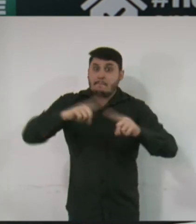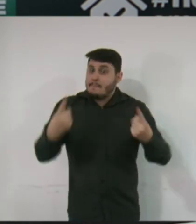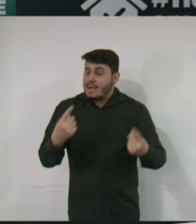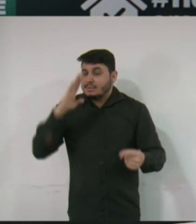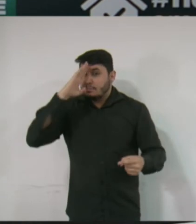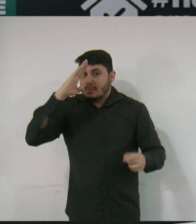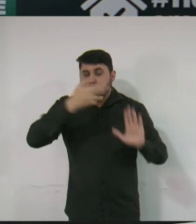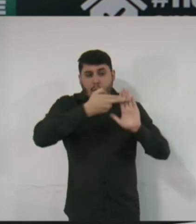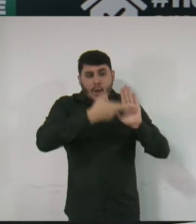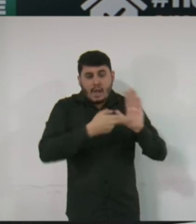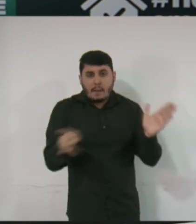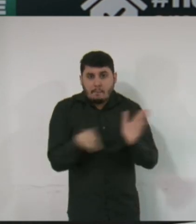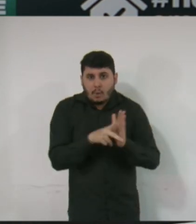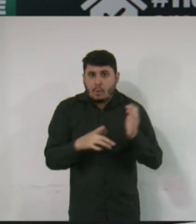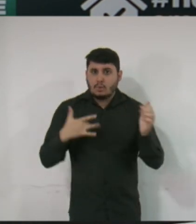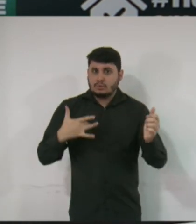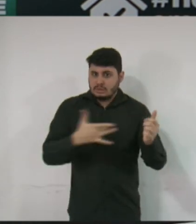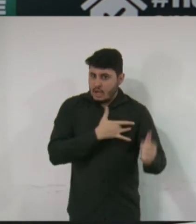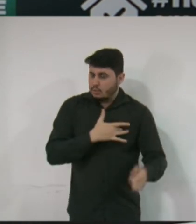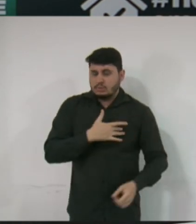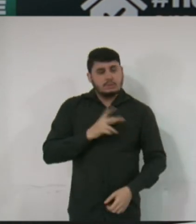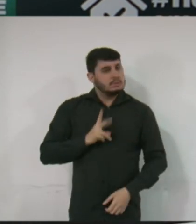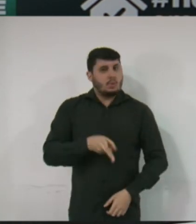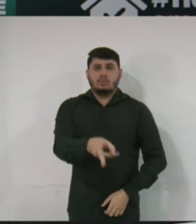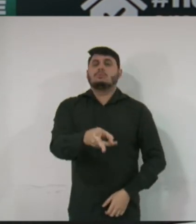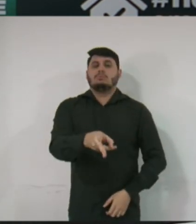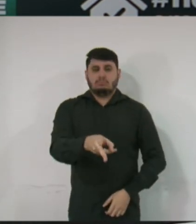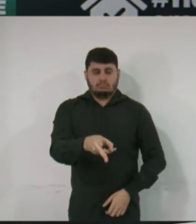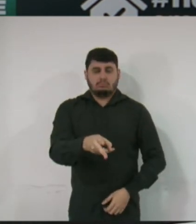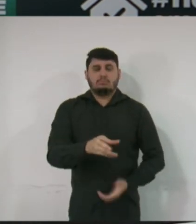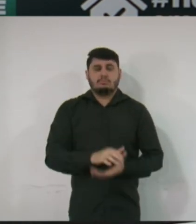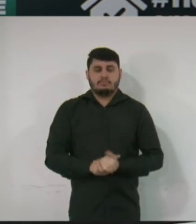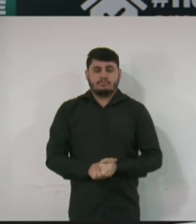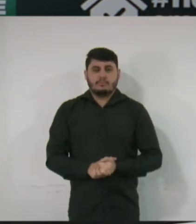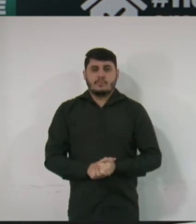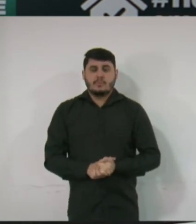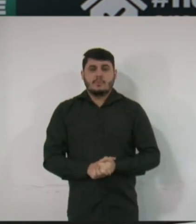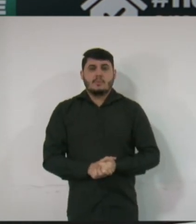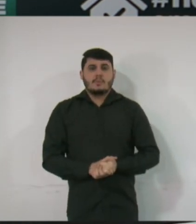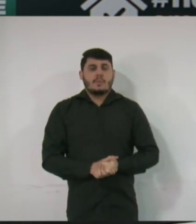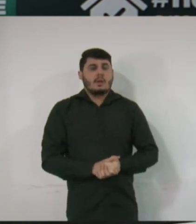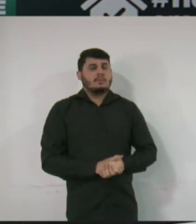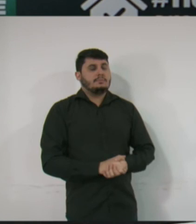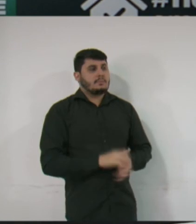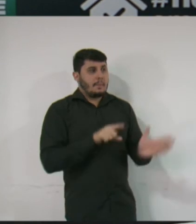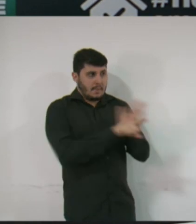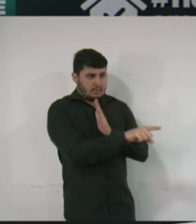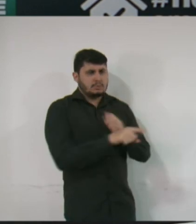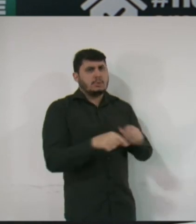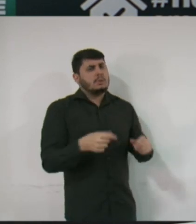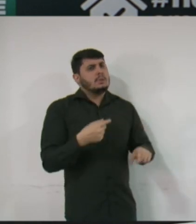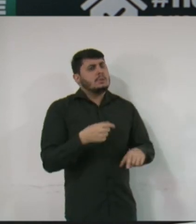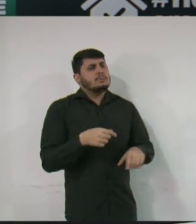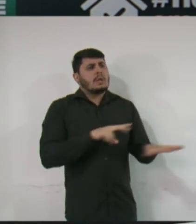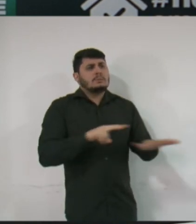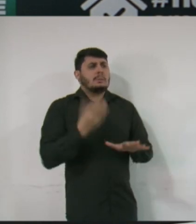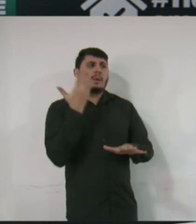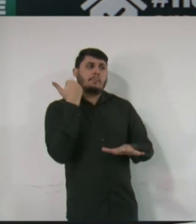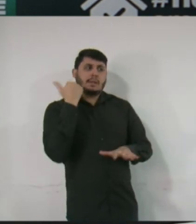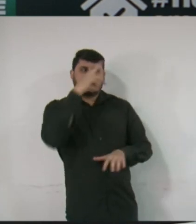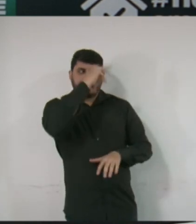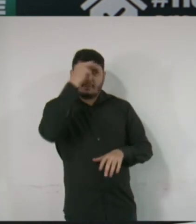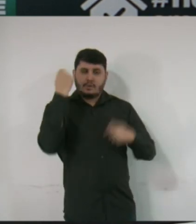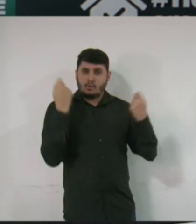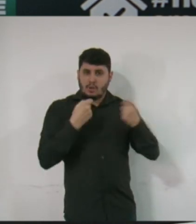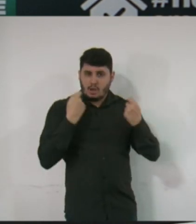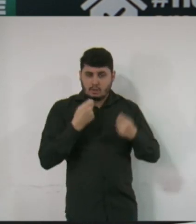de máscaras, distanciamento social e higienização das mãos. Blog Cenário. Ainda na semana passada, a Prefeitura de Caruaru disse que não